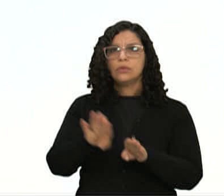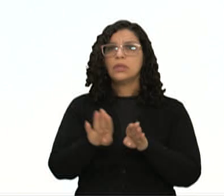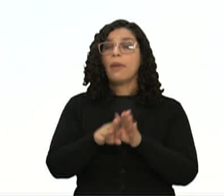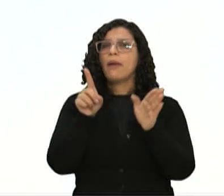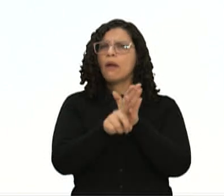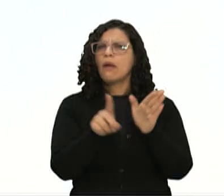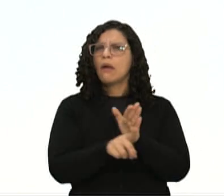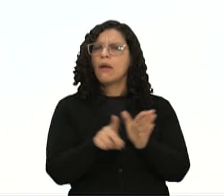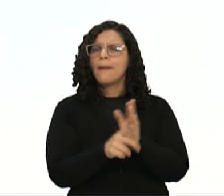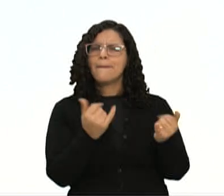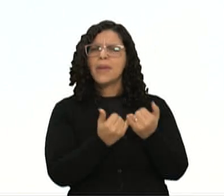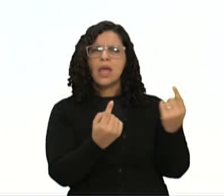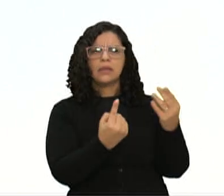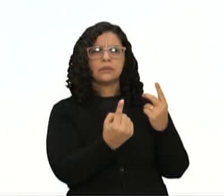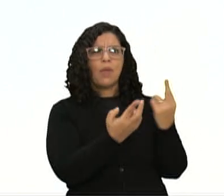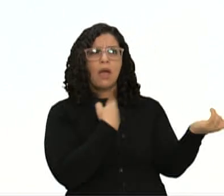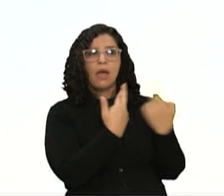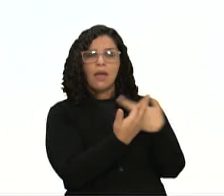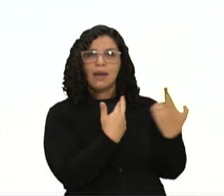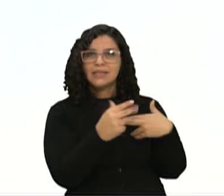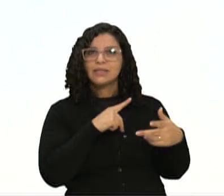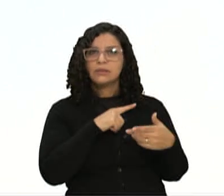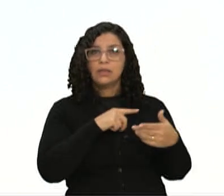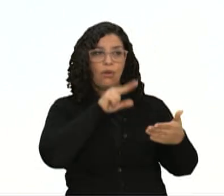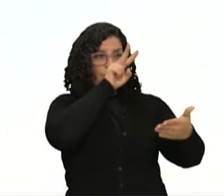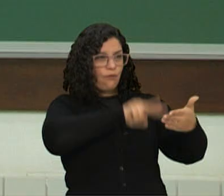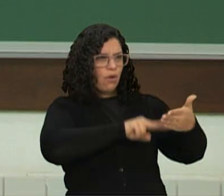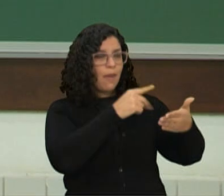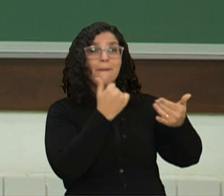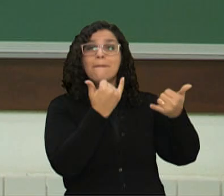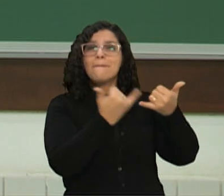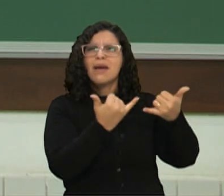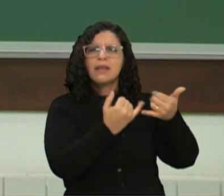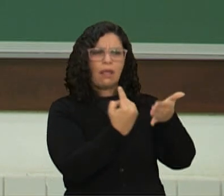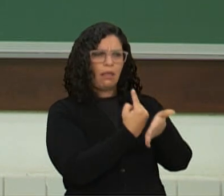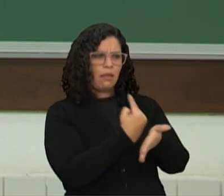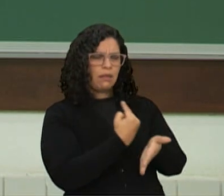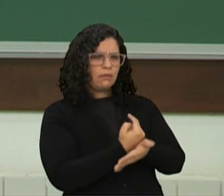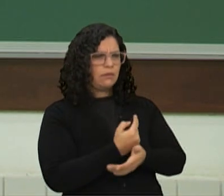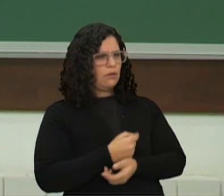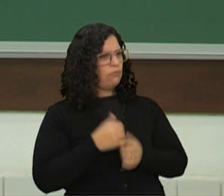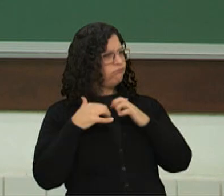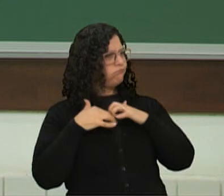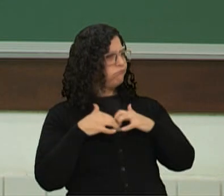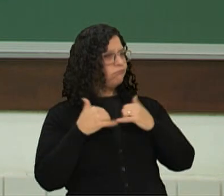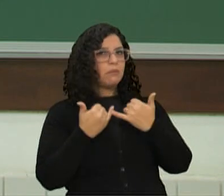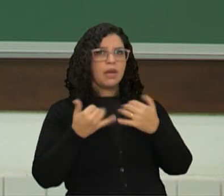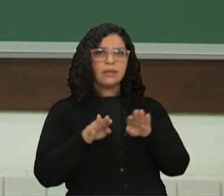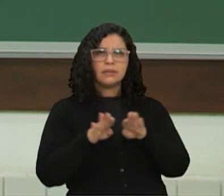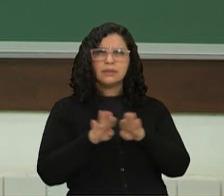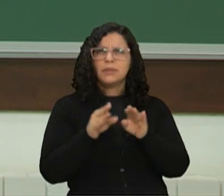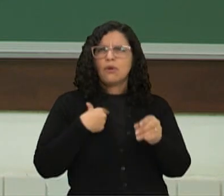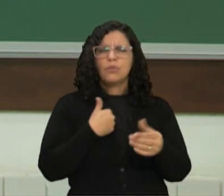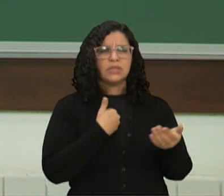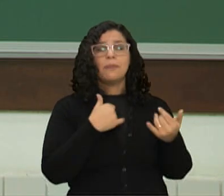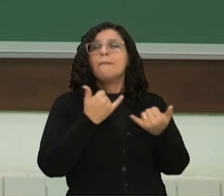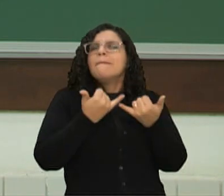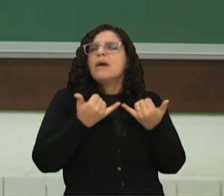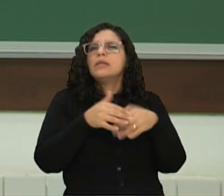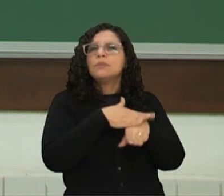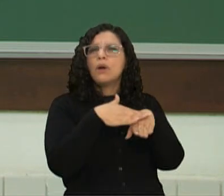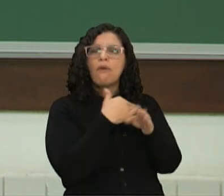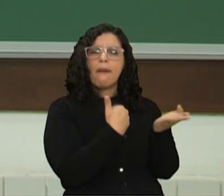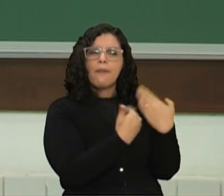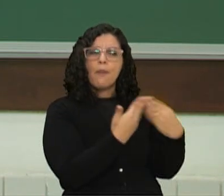uma interlocução direta com o leitor. Então, ele usa perguntas para trazer o leitor mais próximo, como se ele estivesse conversando com o